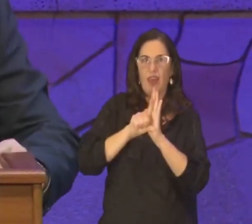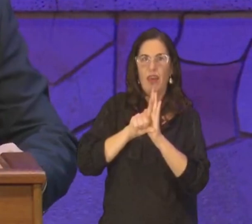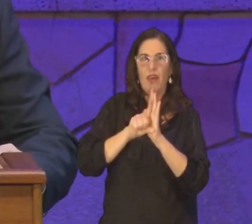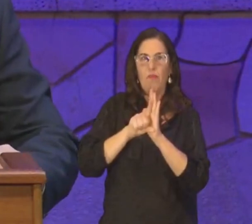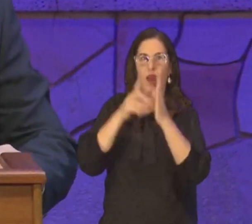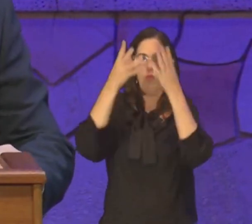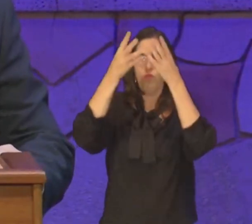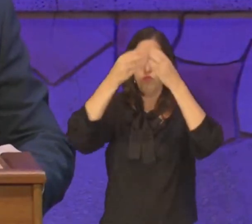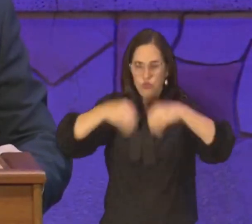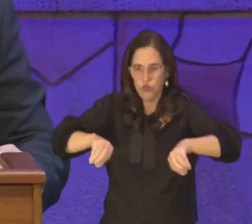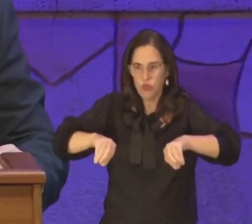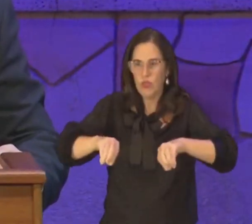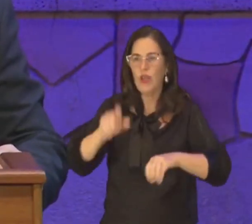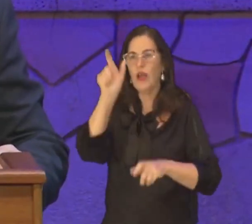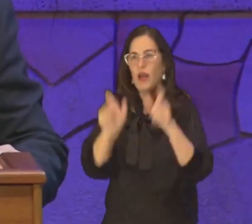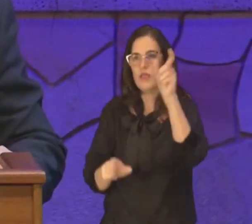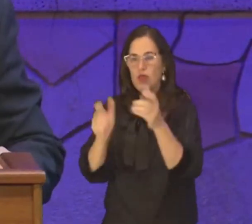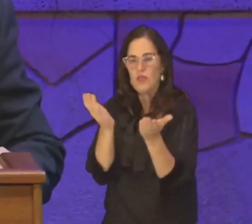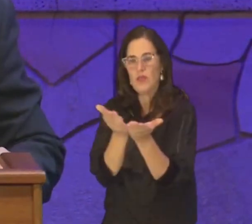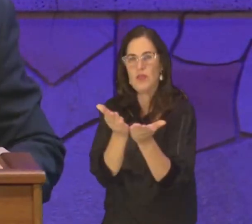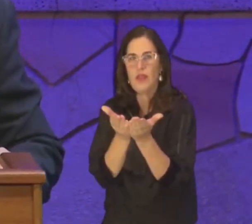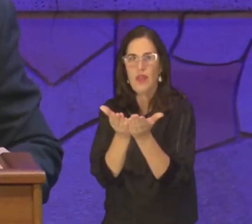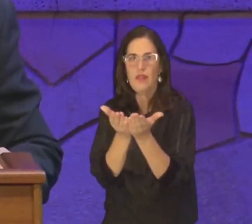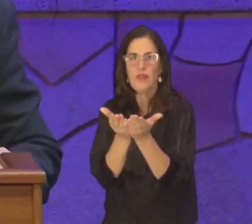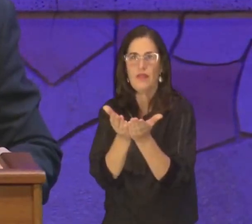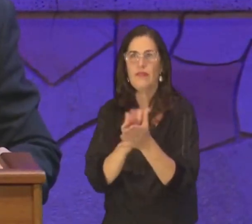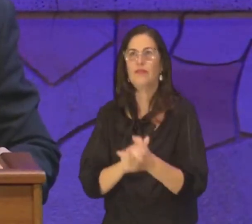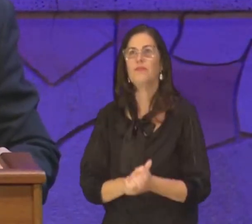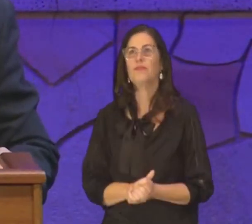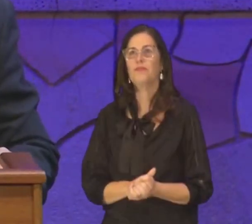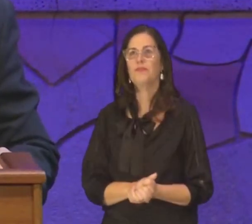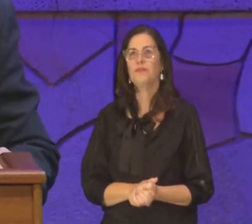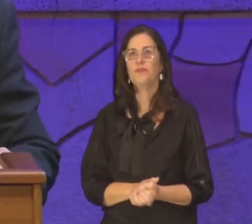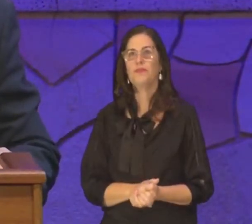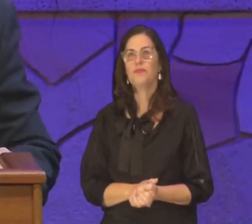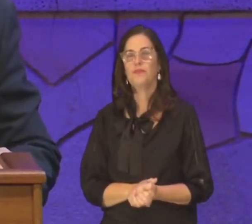prejudicar aqueles que professam a sua fé.